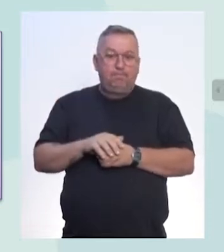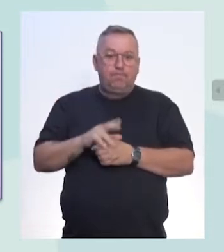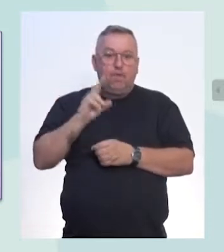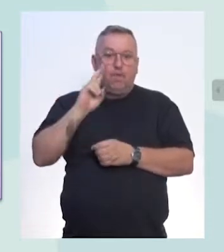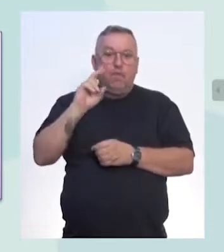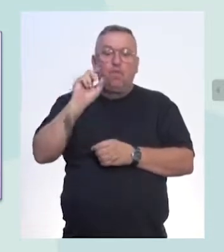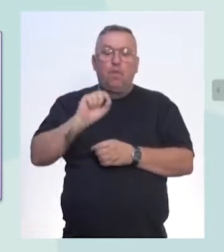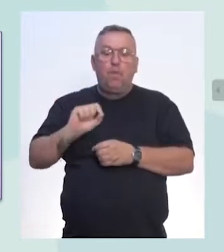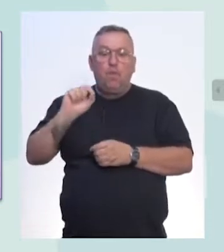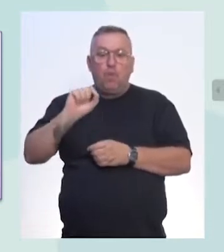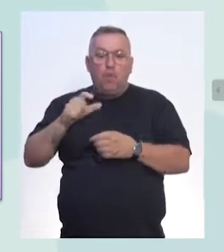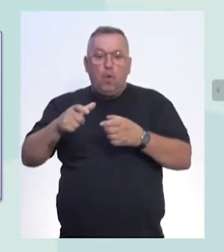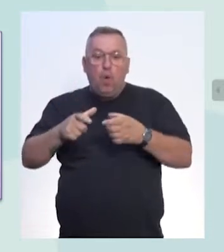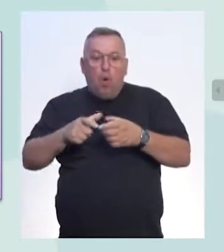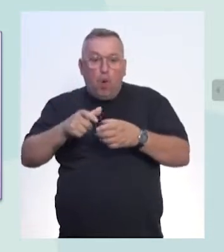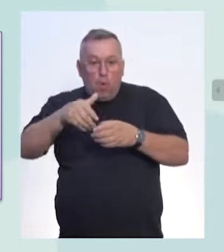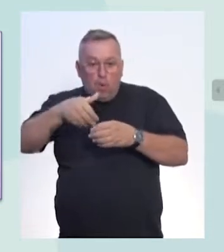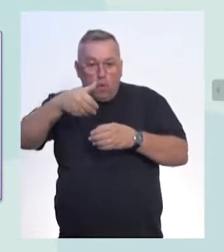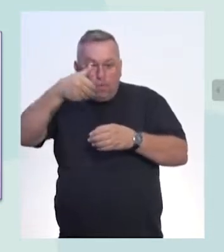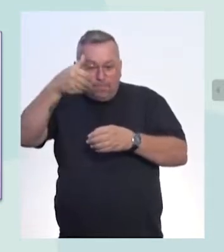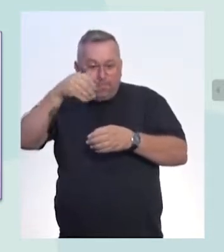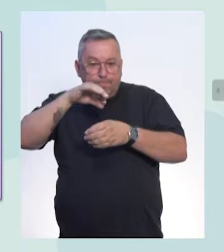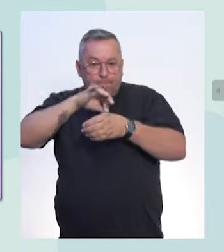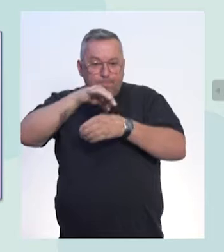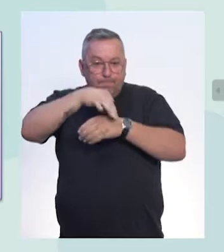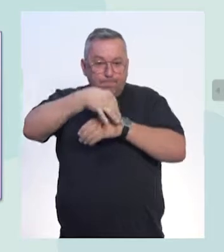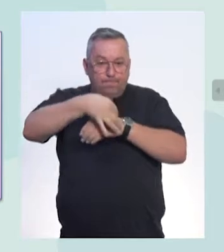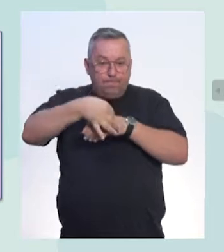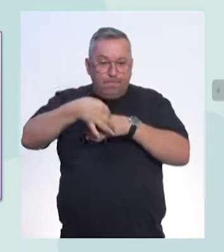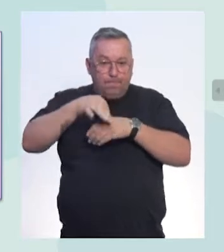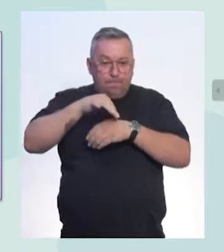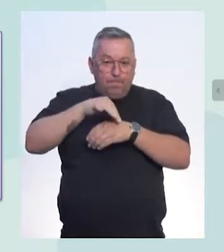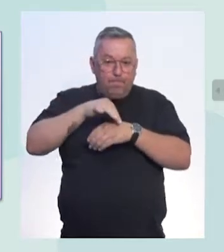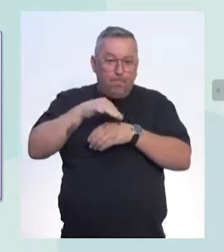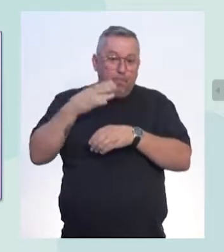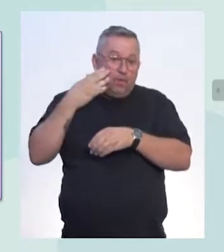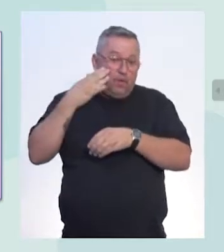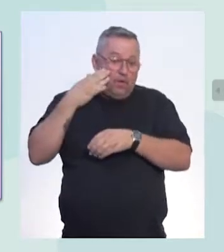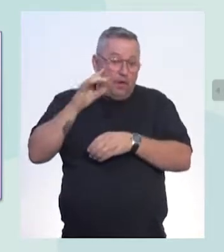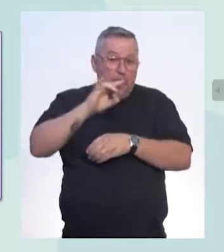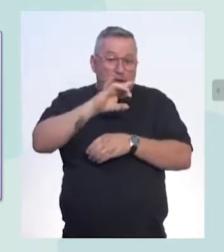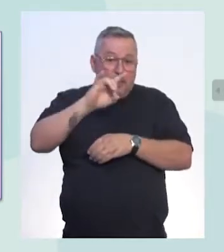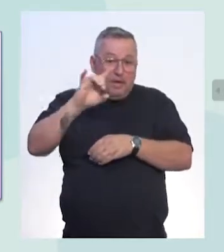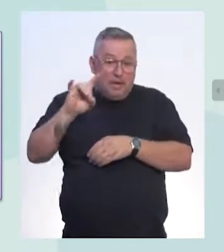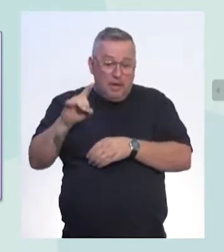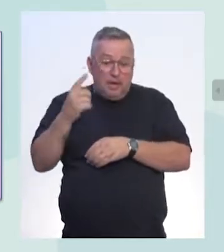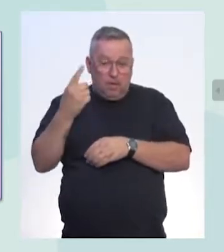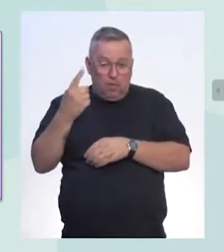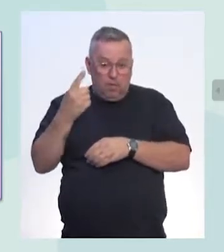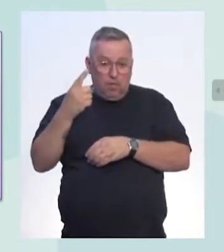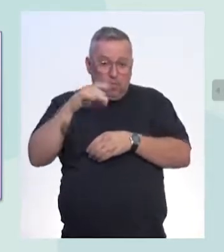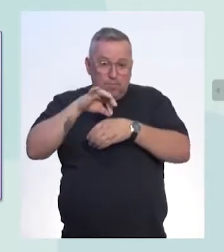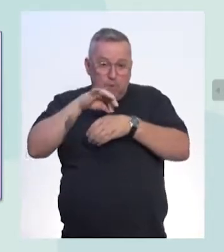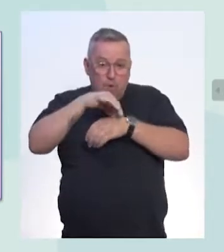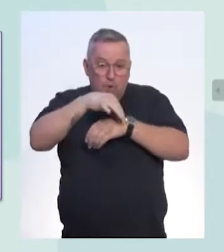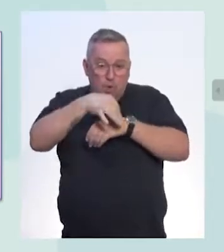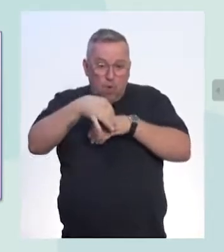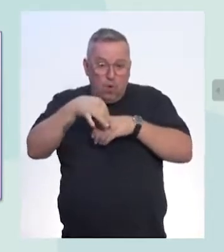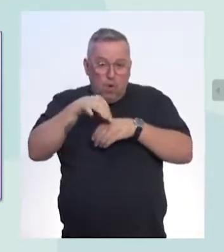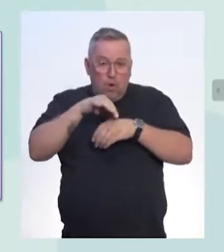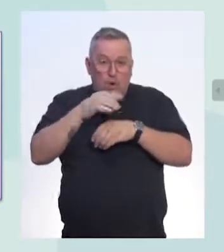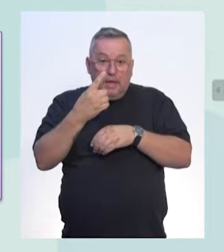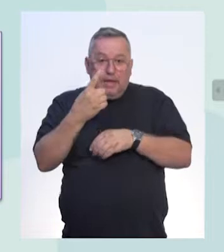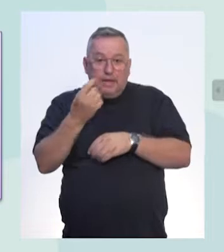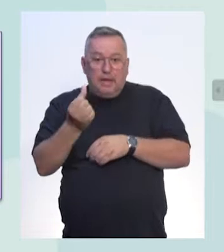que agora? O iogurte de morango. Eu sei que cada iogurte são